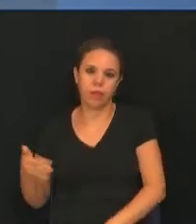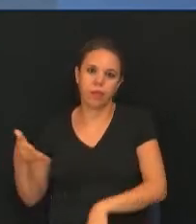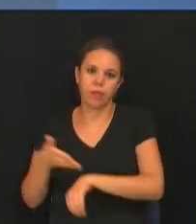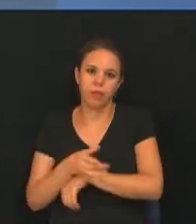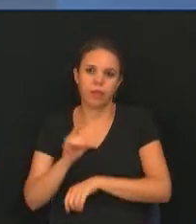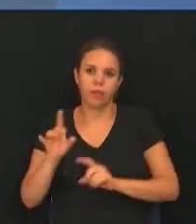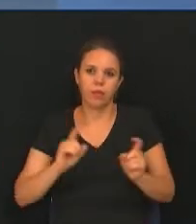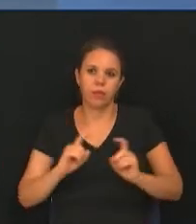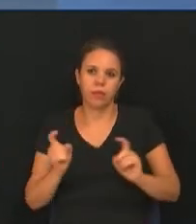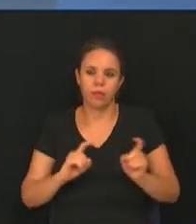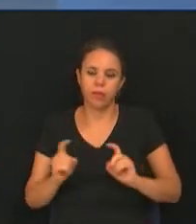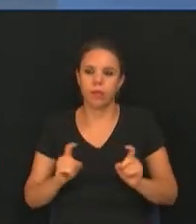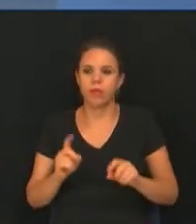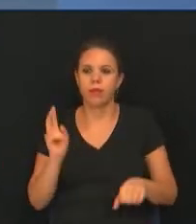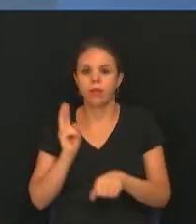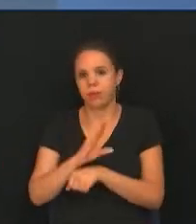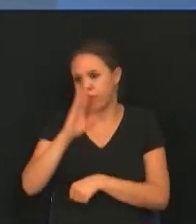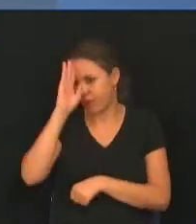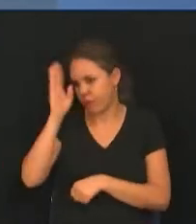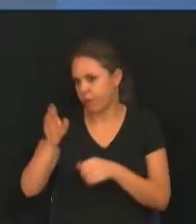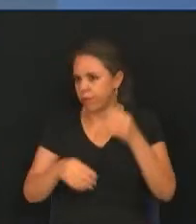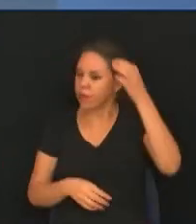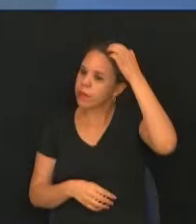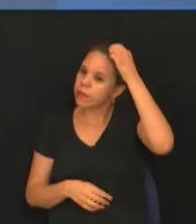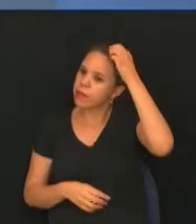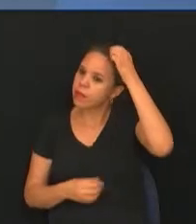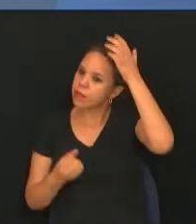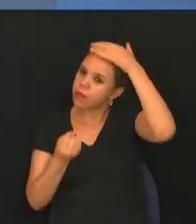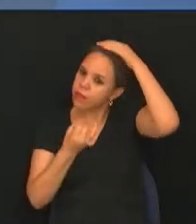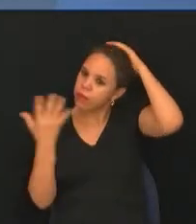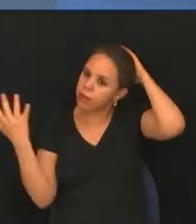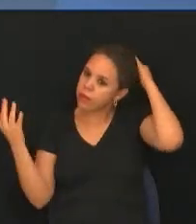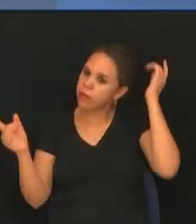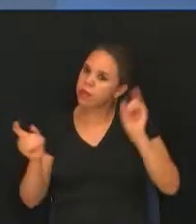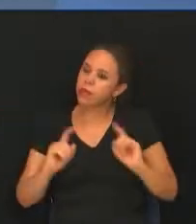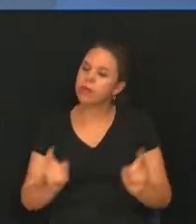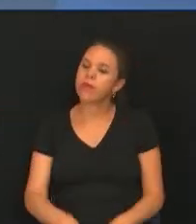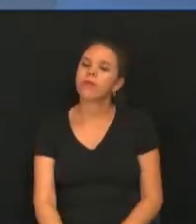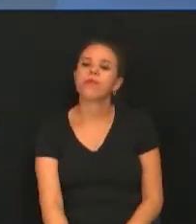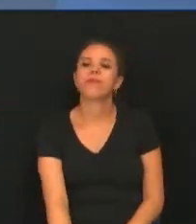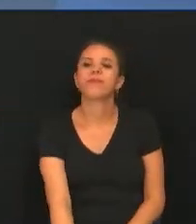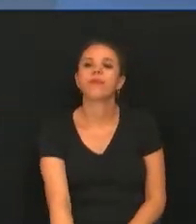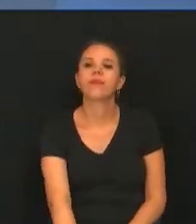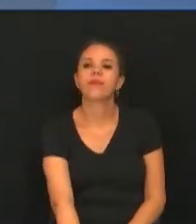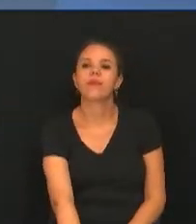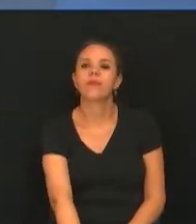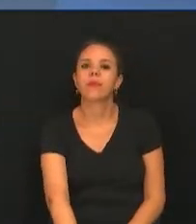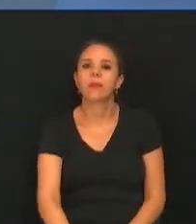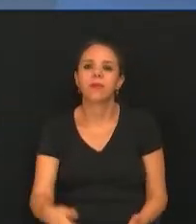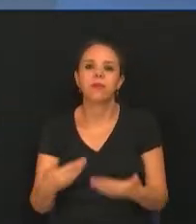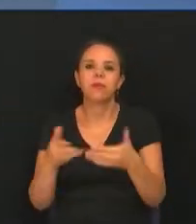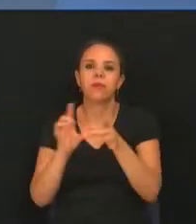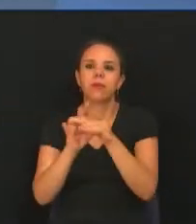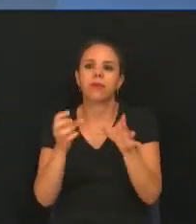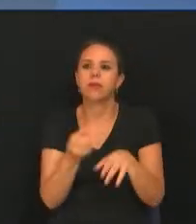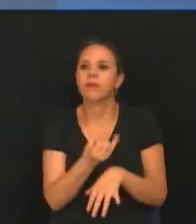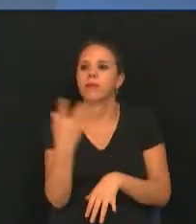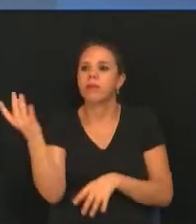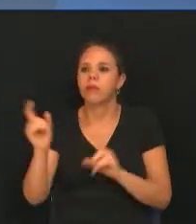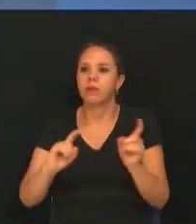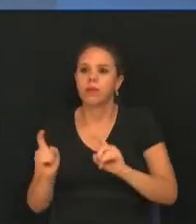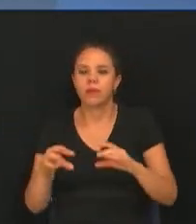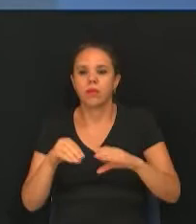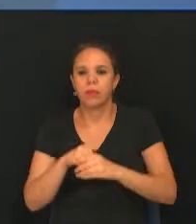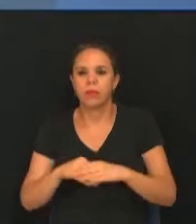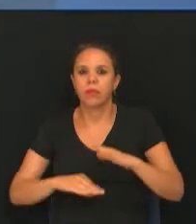reuniões, mas elas vão ser protagonistas. A quantidade de reuniões é ilimitada, pode acontecer dentro da Câmara ou